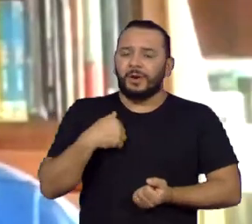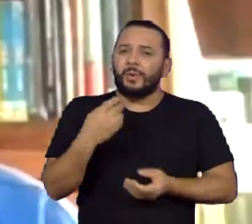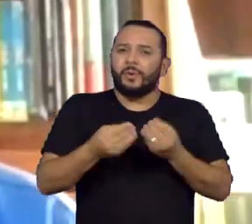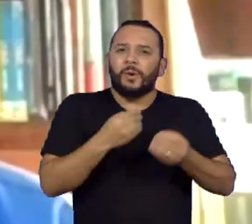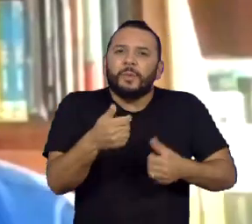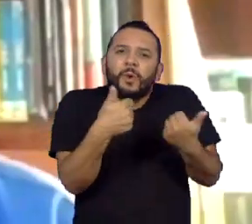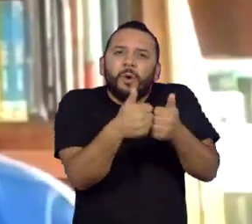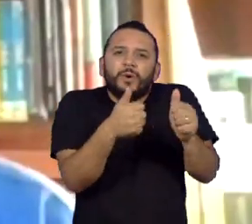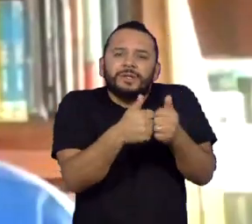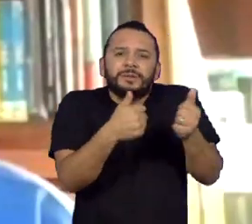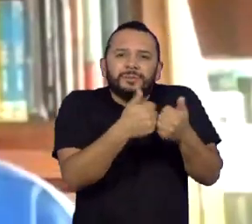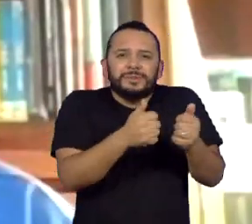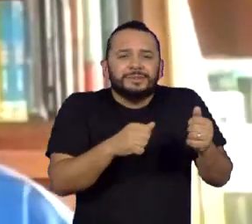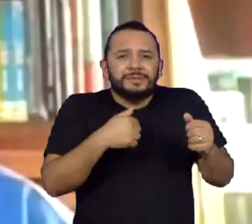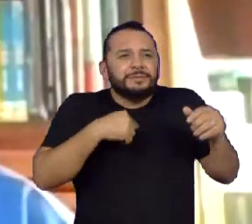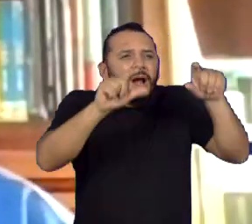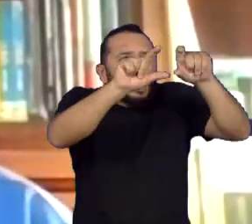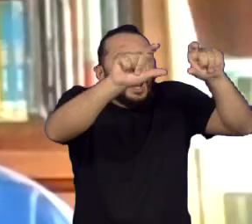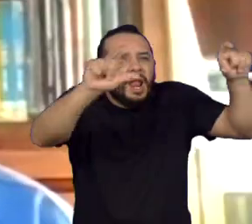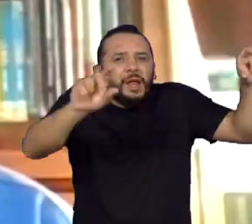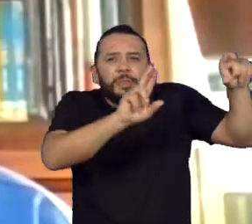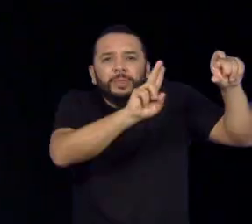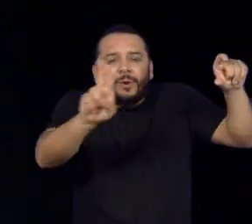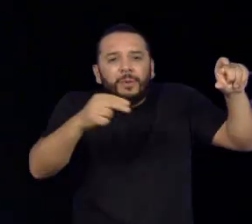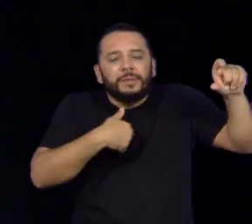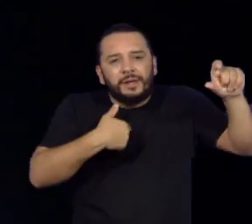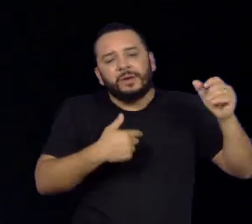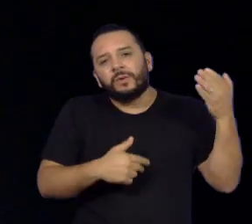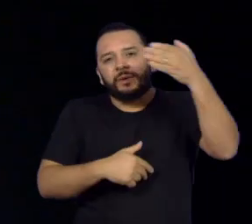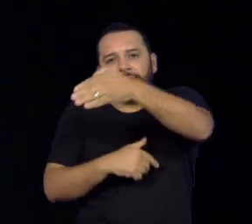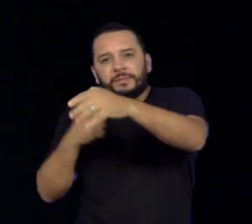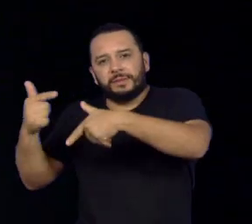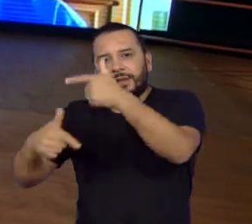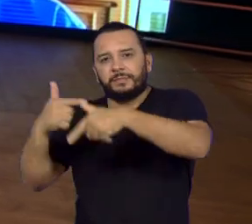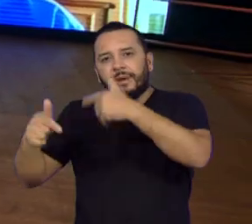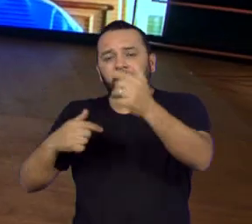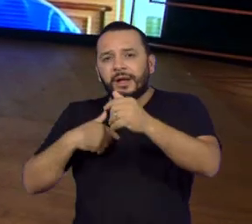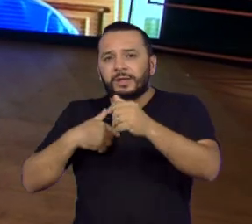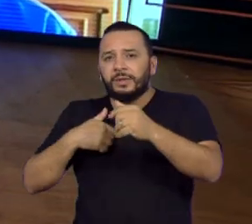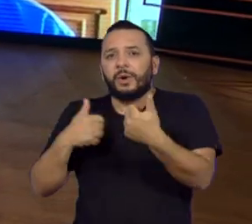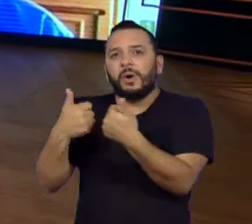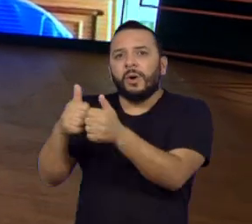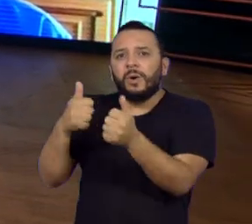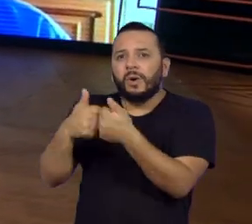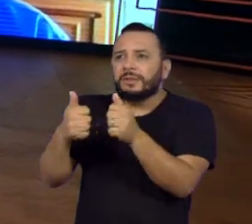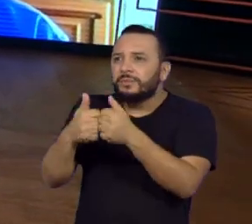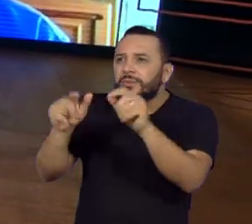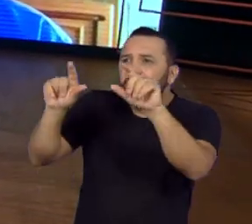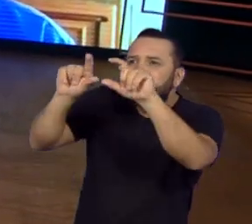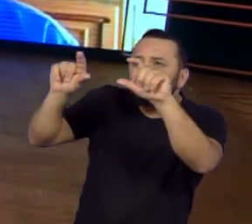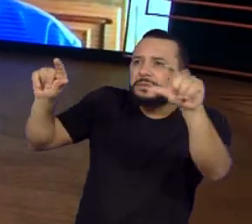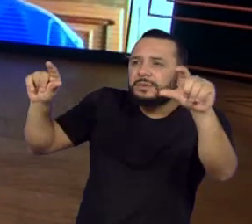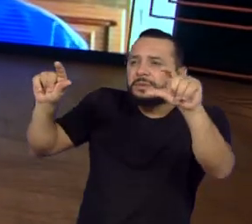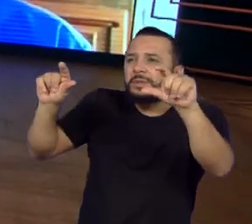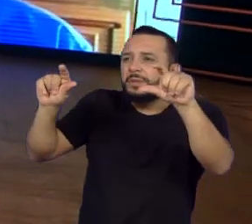fez ler, pelo menos, a placa dos ônibus que me levariam para o